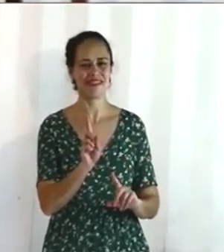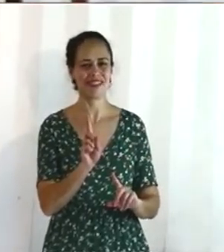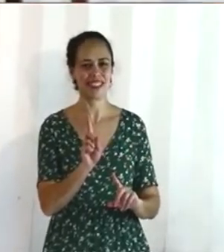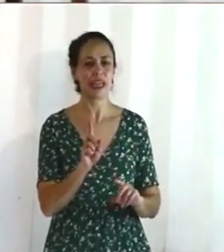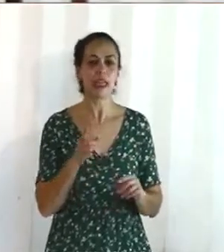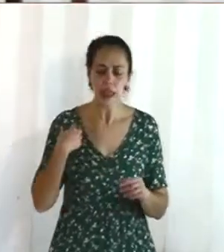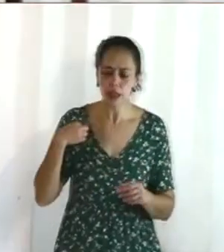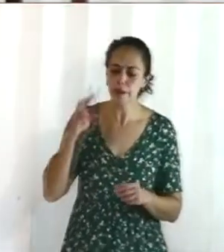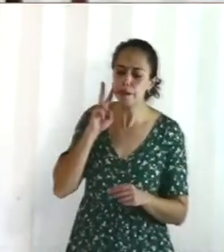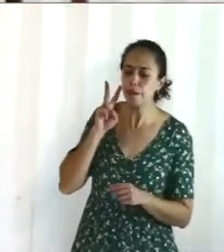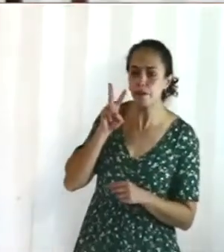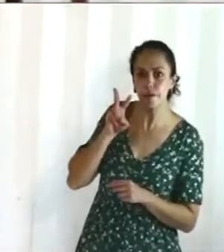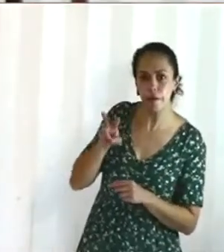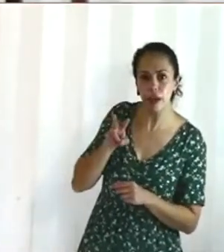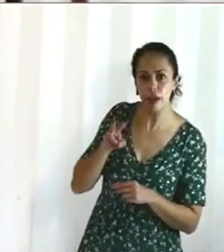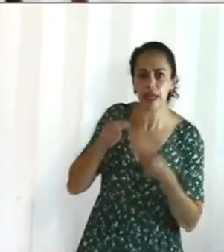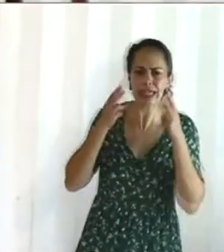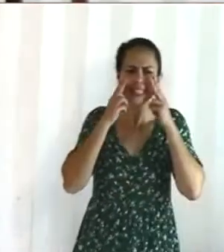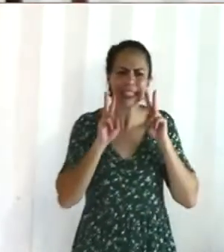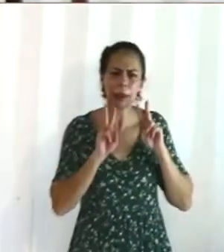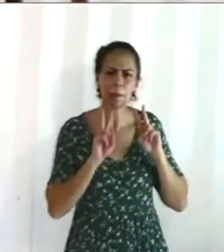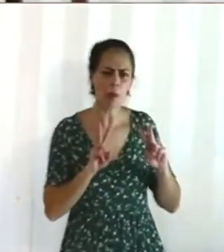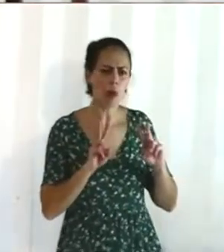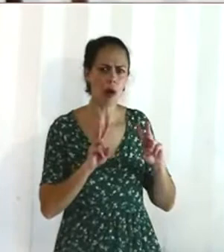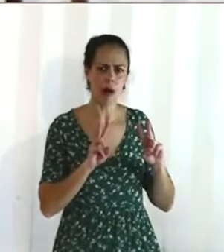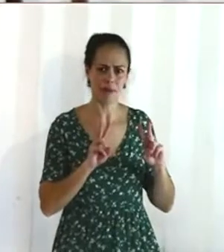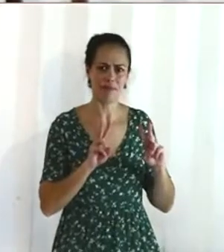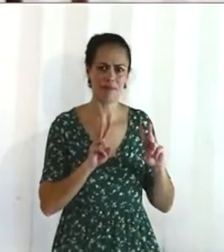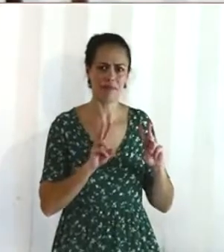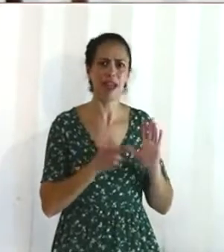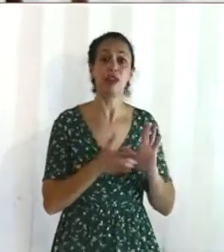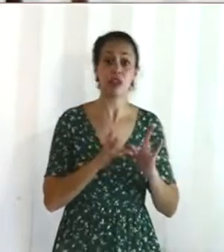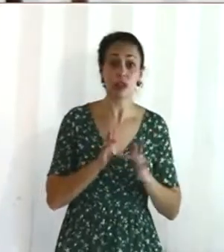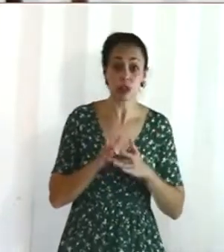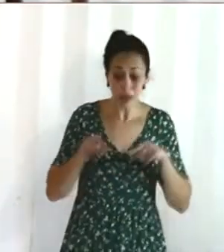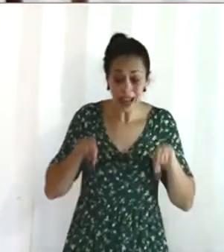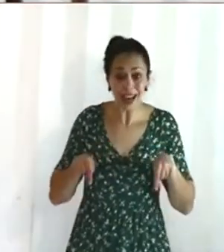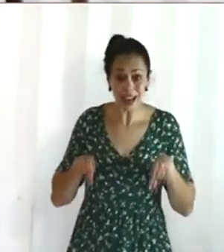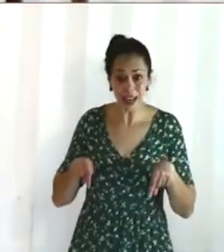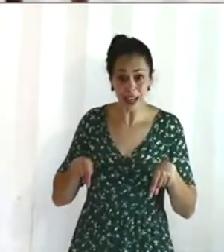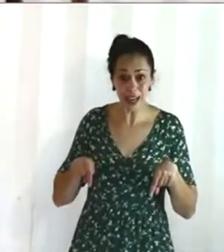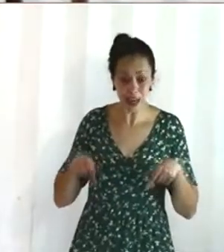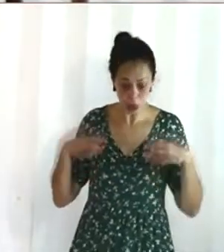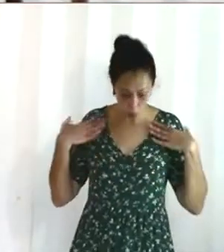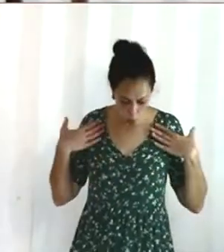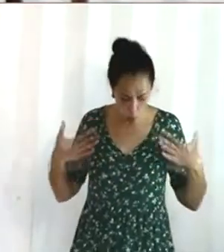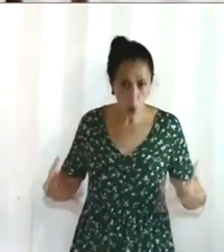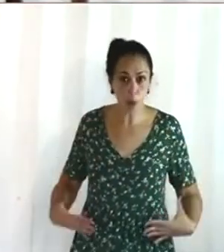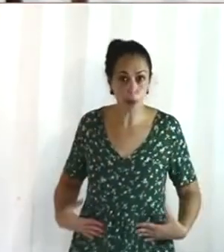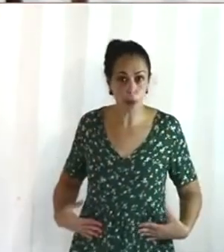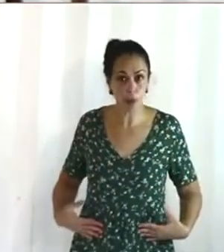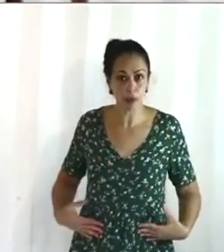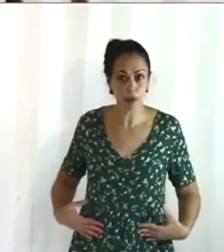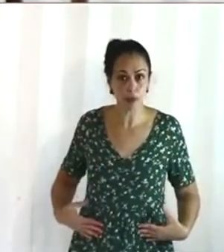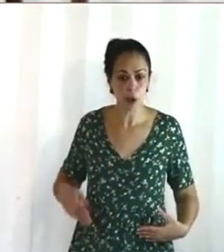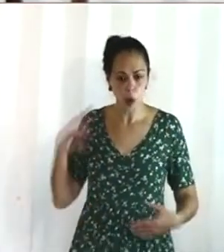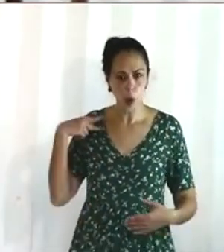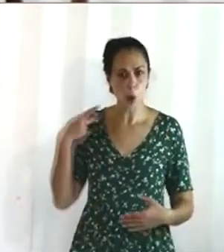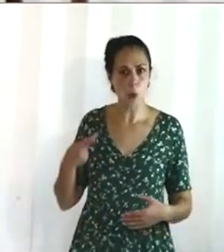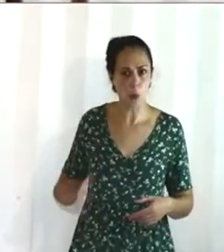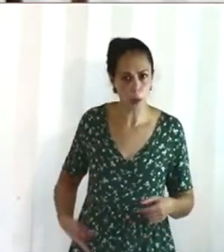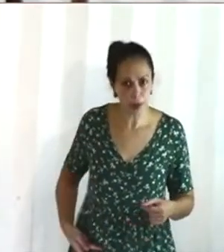volta. Ele precisou ser humano para que ele pudesse cumprir o que